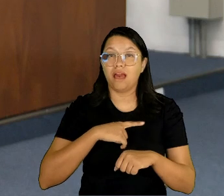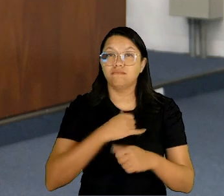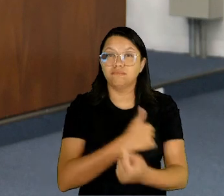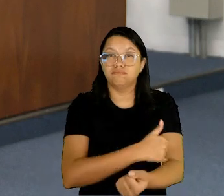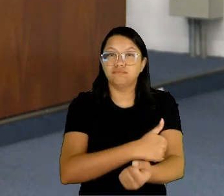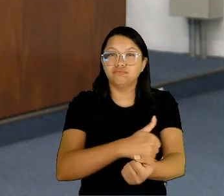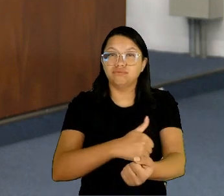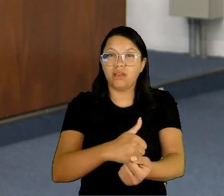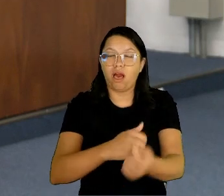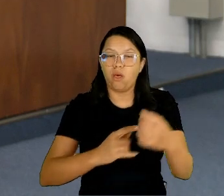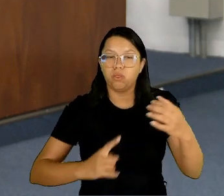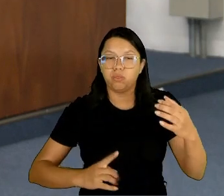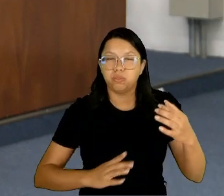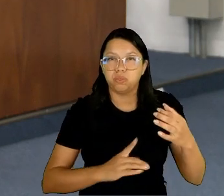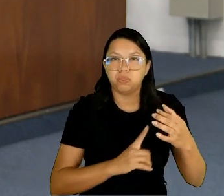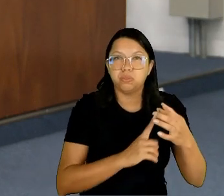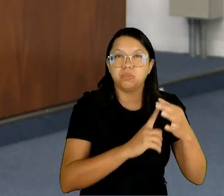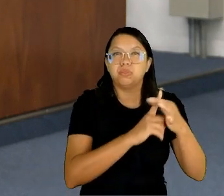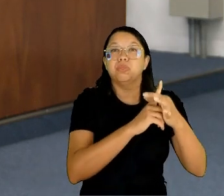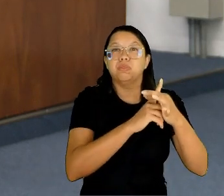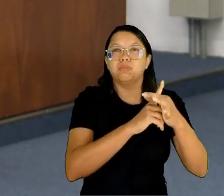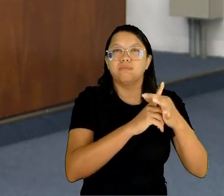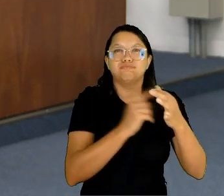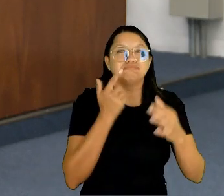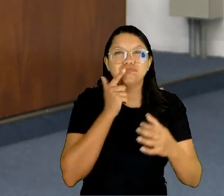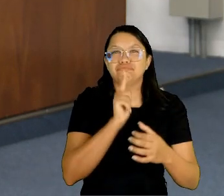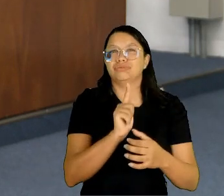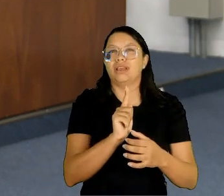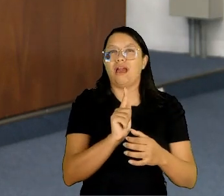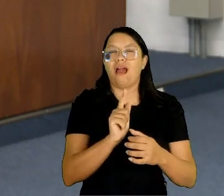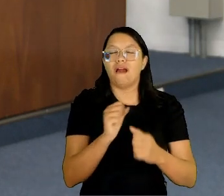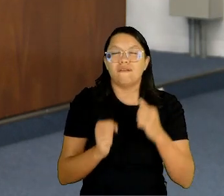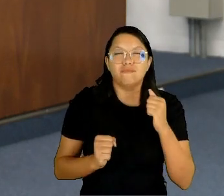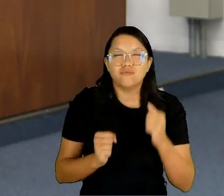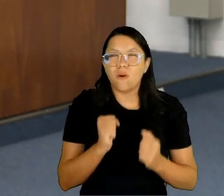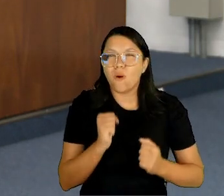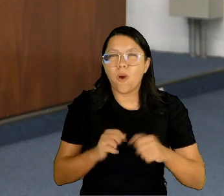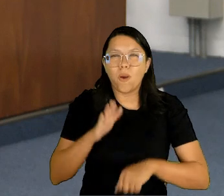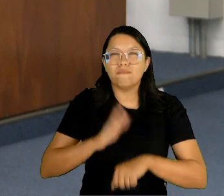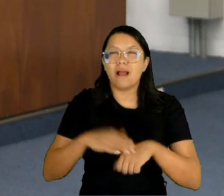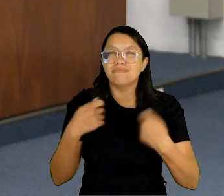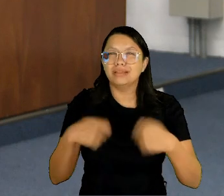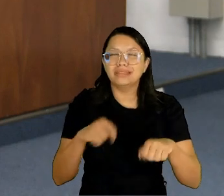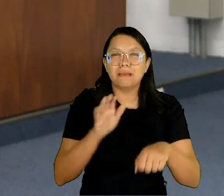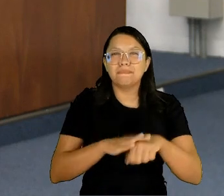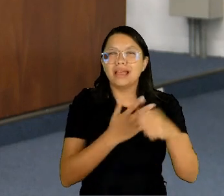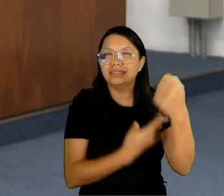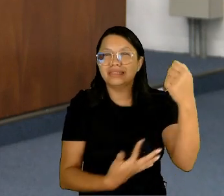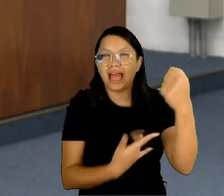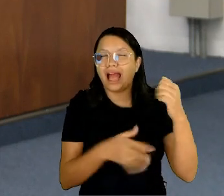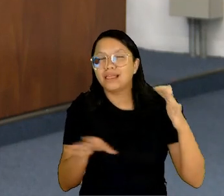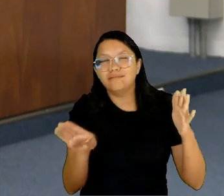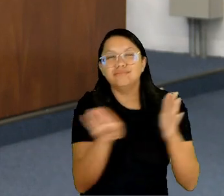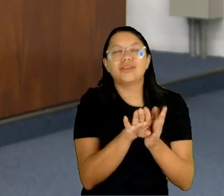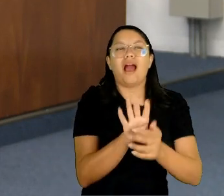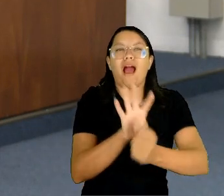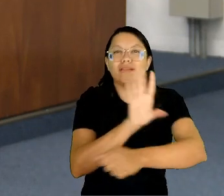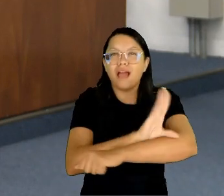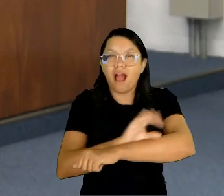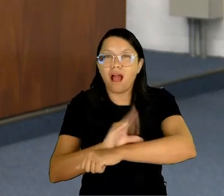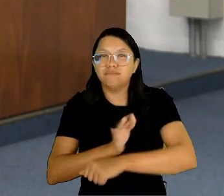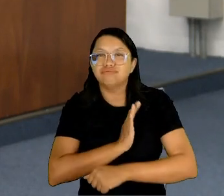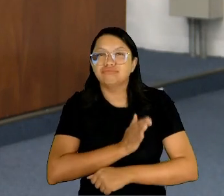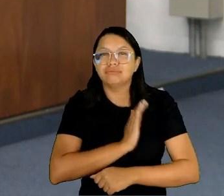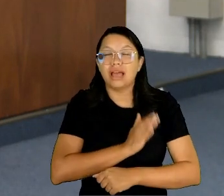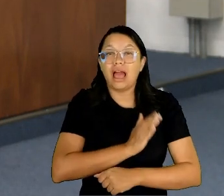nessa artéria e o fluxo passa. Quando o paciente faz um pouquinho mais de esforço, precisa de mais sangue, não chega no